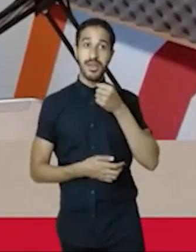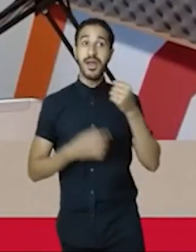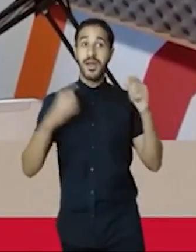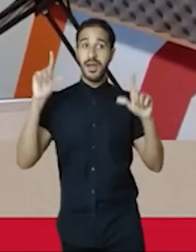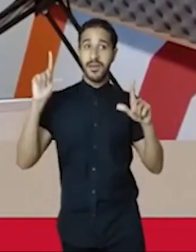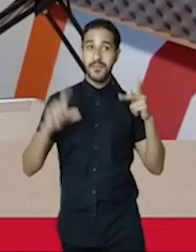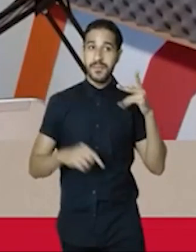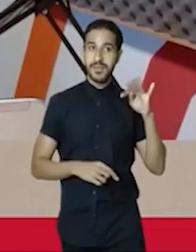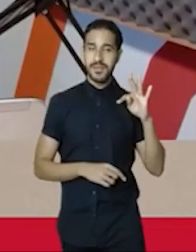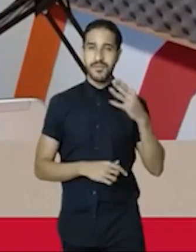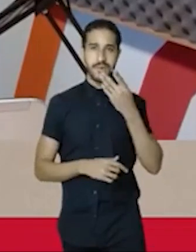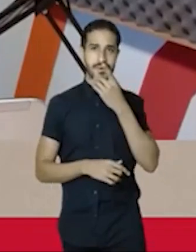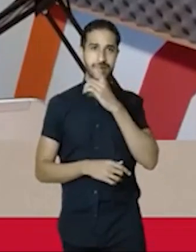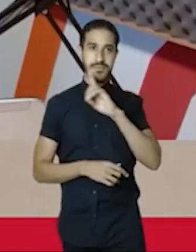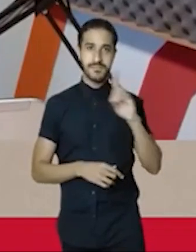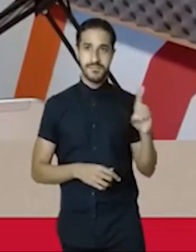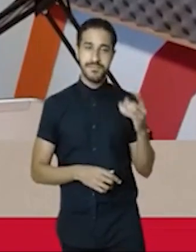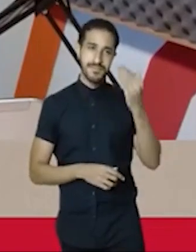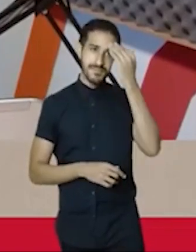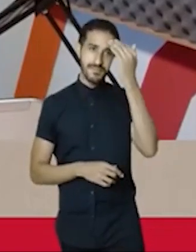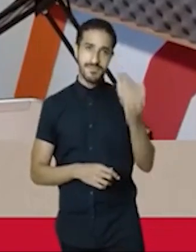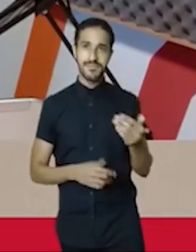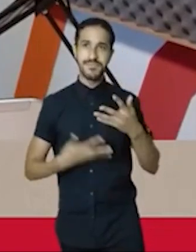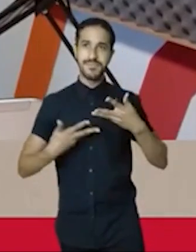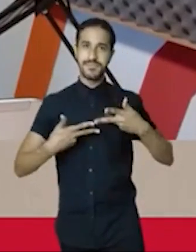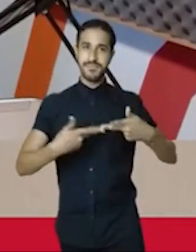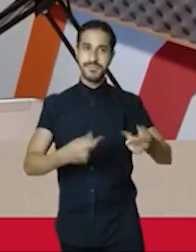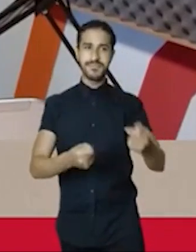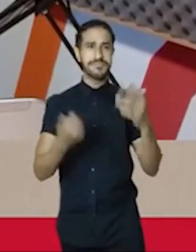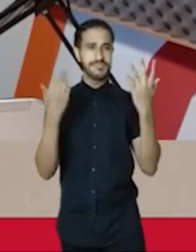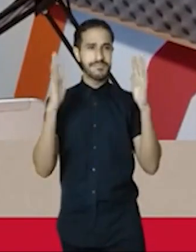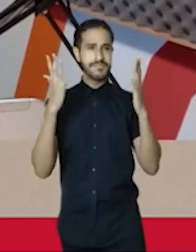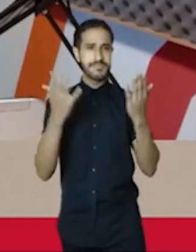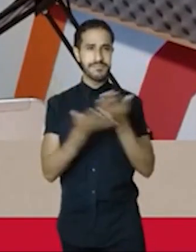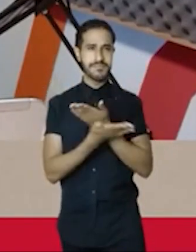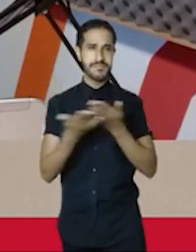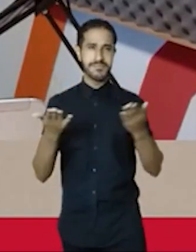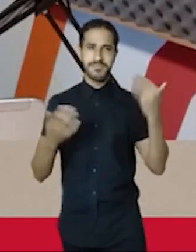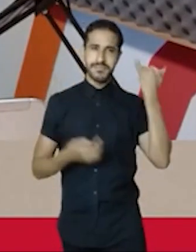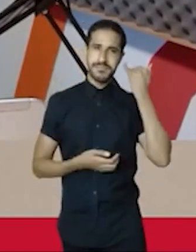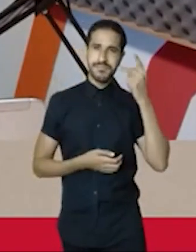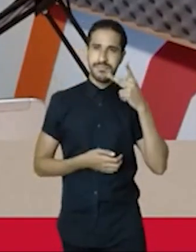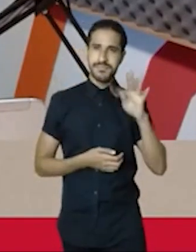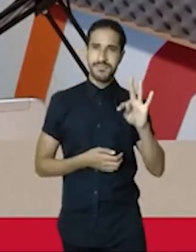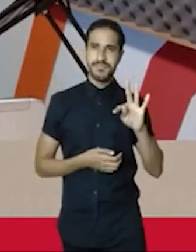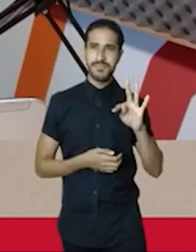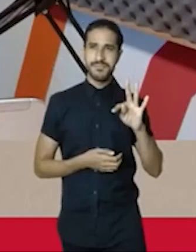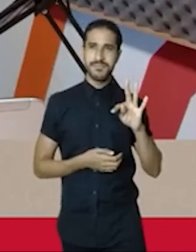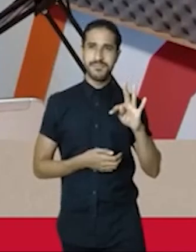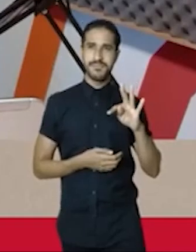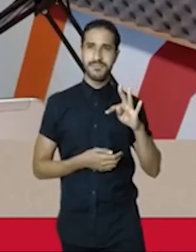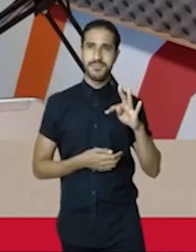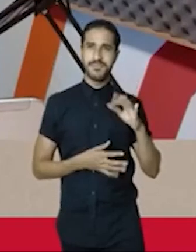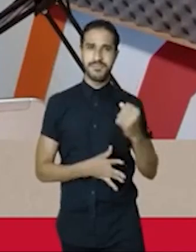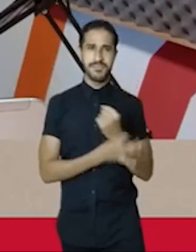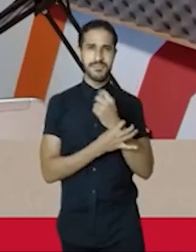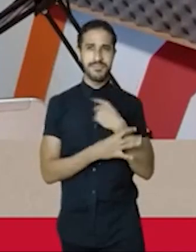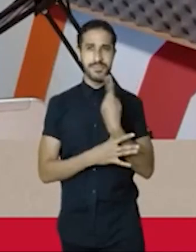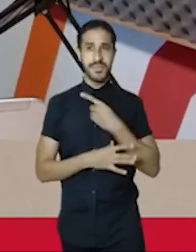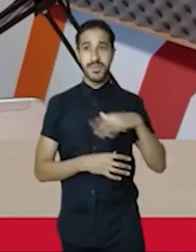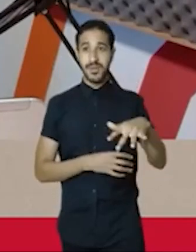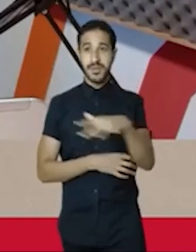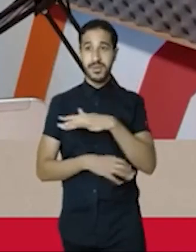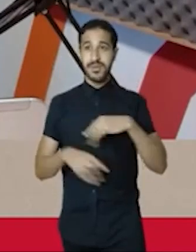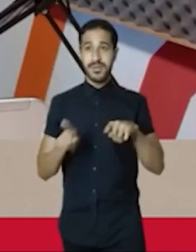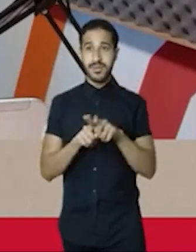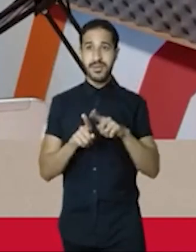Bom dia. Obrigada pelo convite, parabéns aí à Rádio PT e por assegurar a gente esse espaço